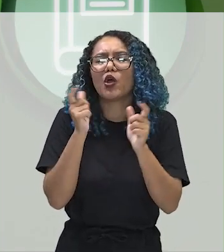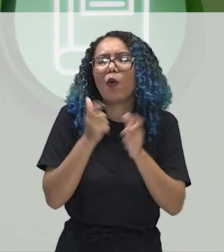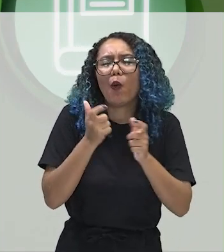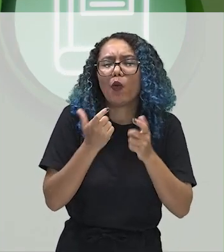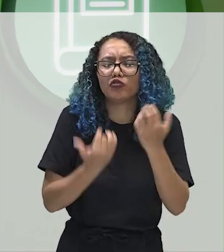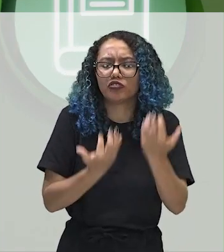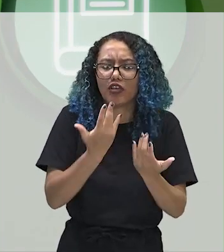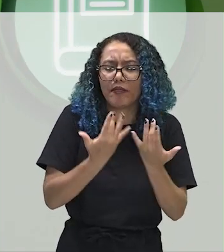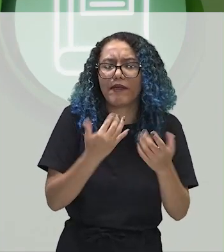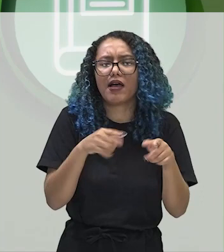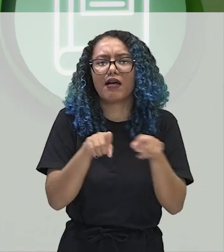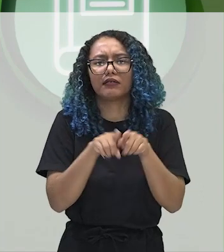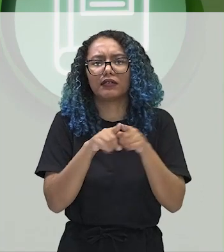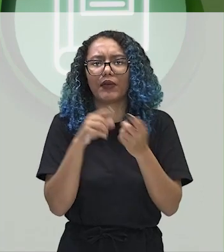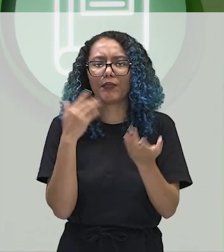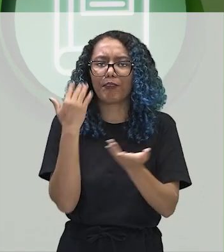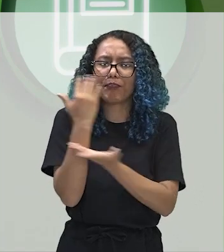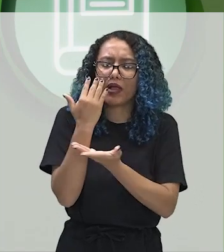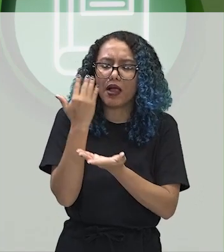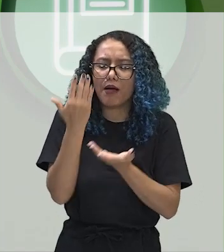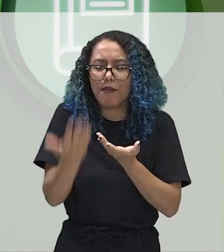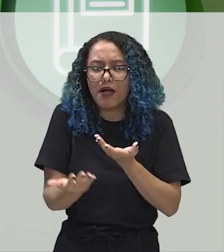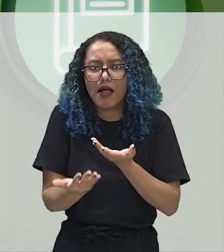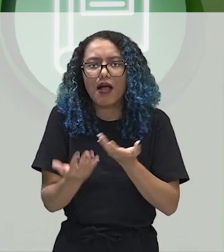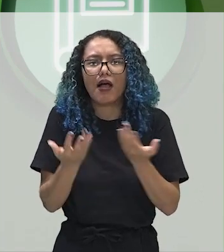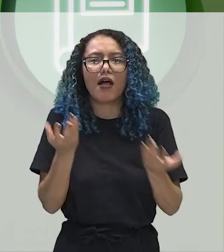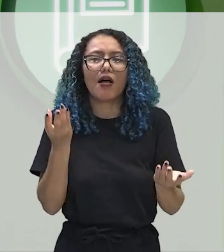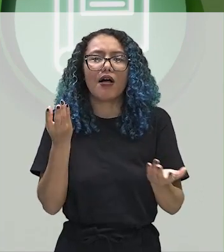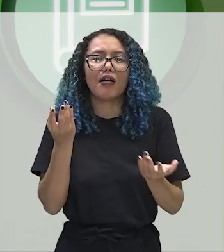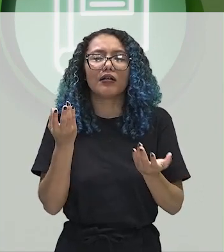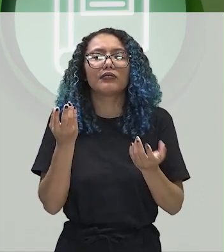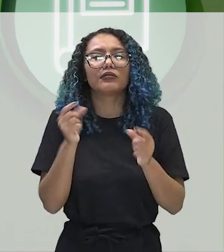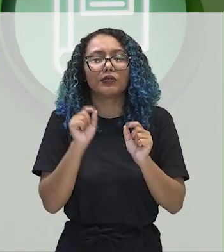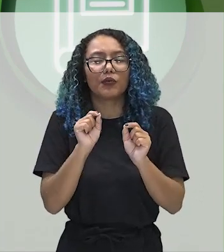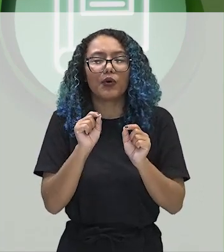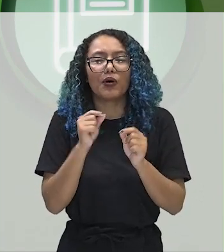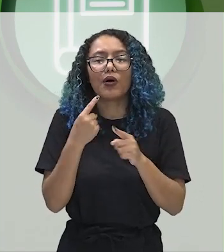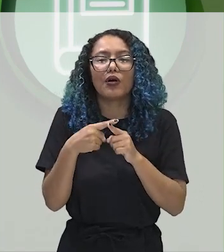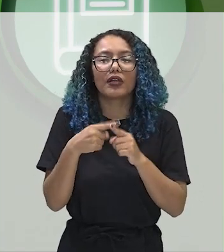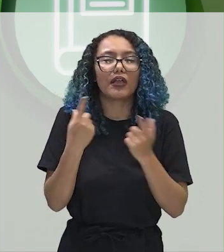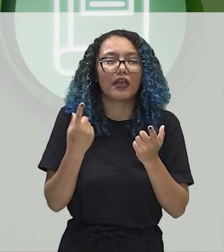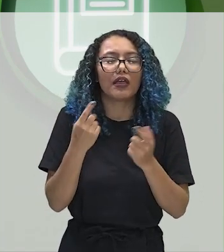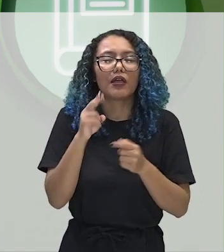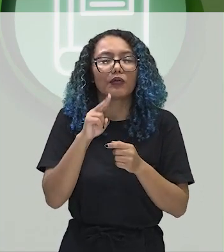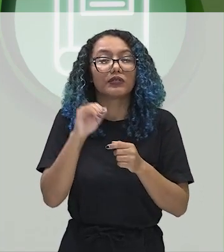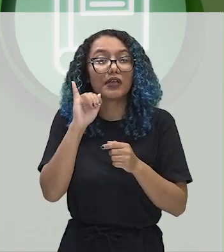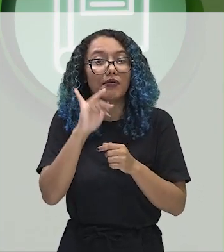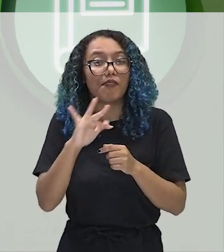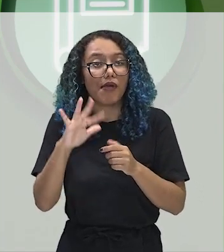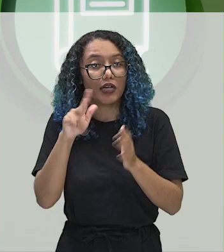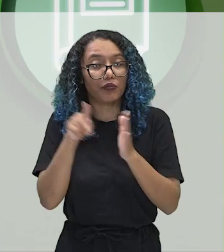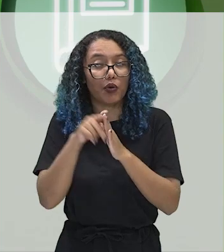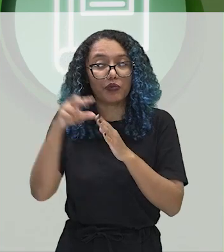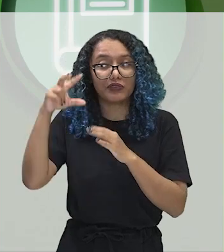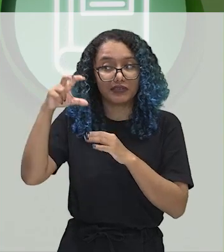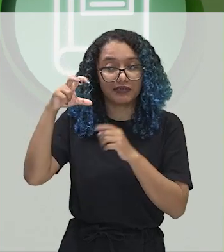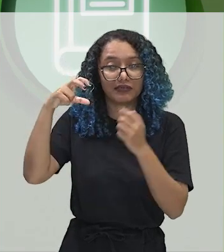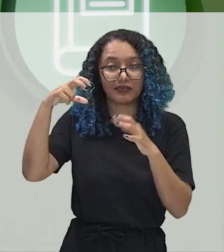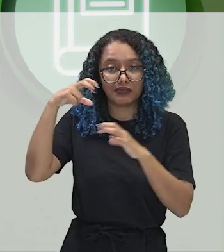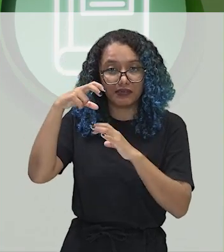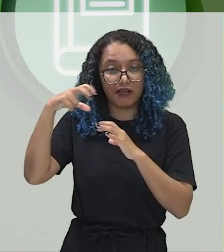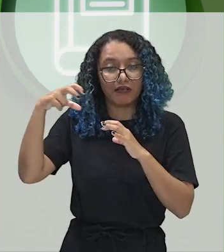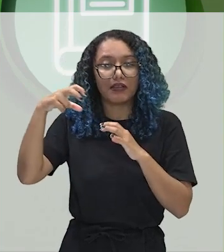de desmatamentos, através dessas imagens de satélites e através desse sistema